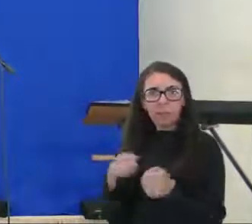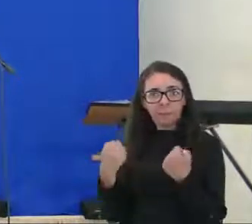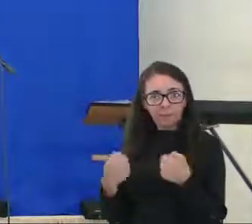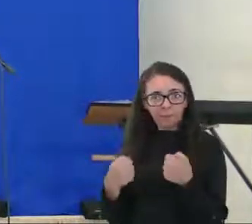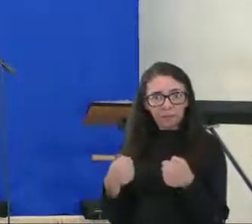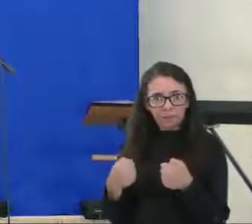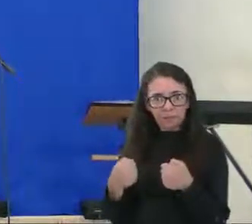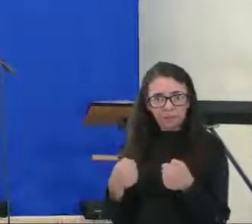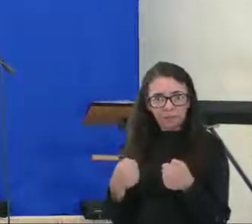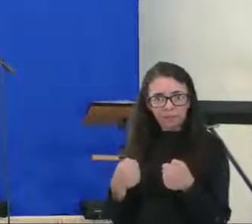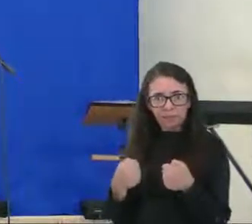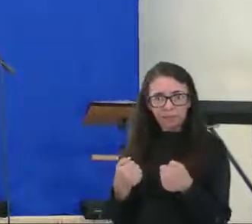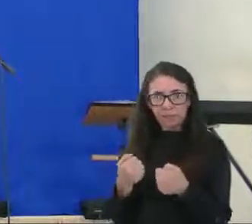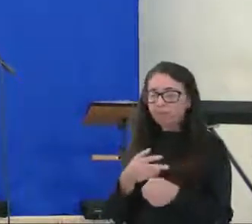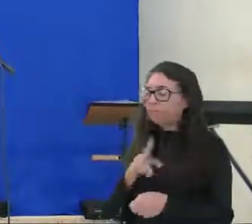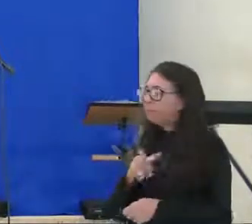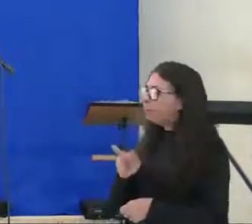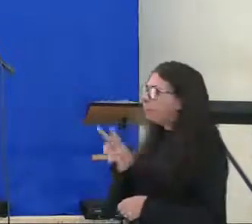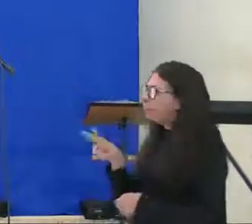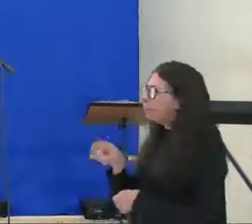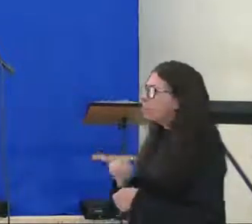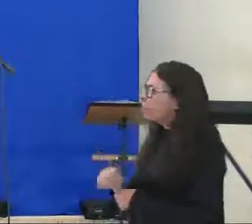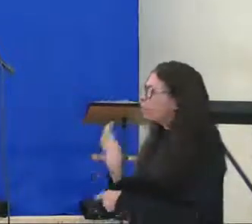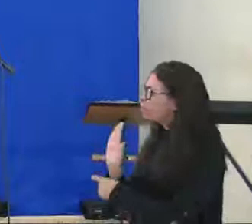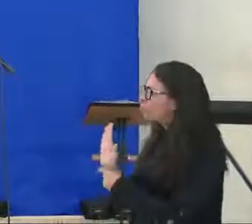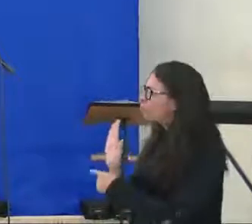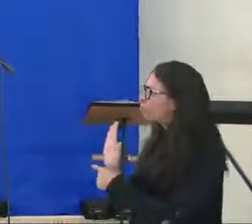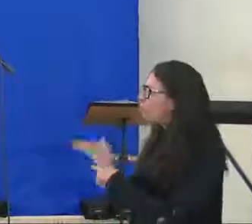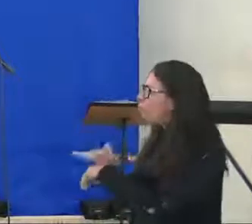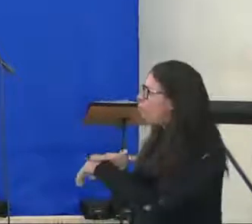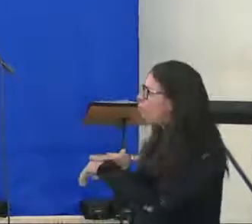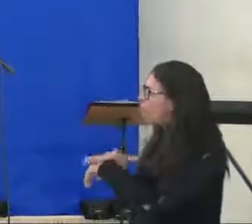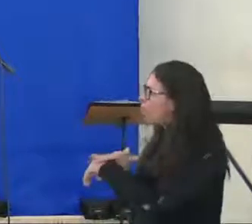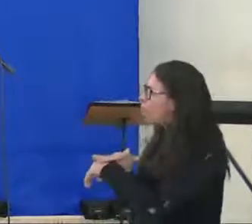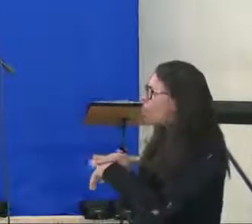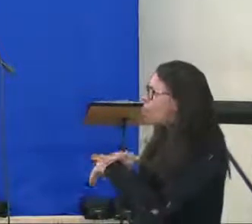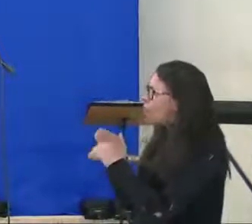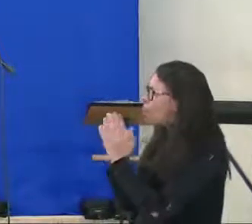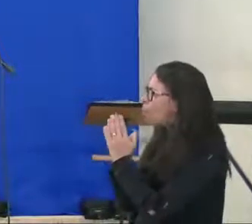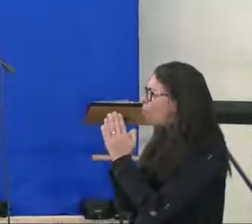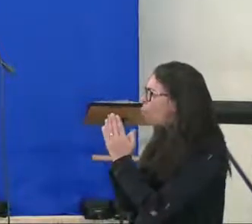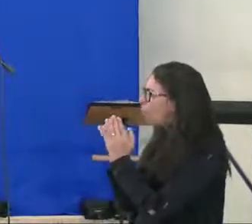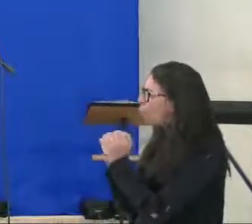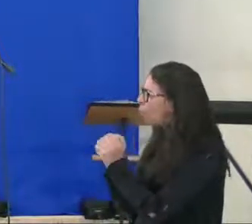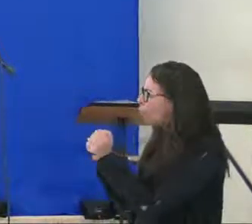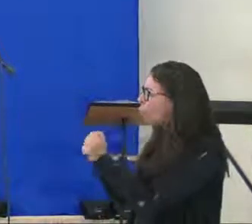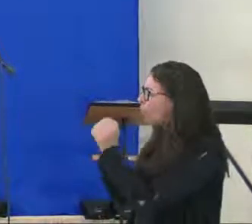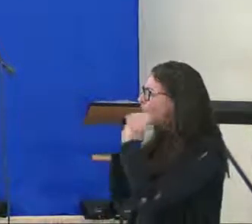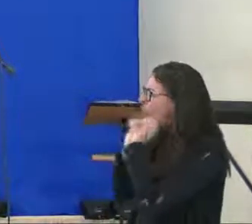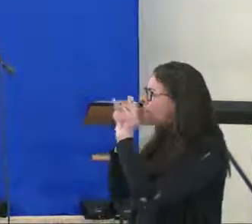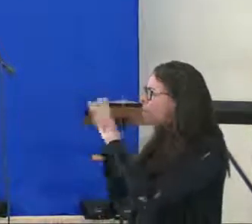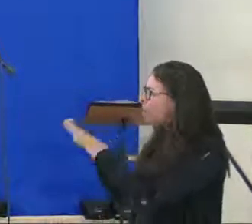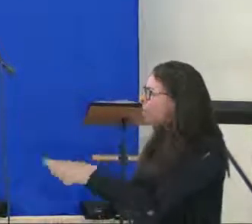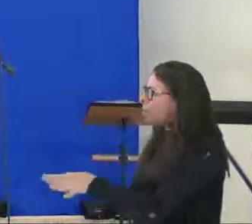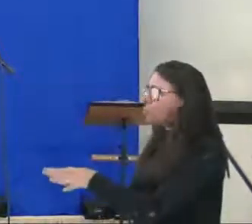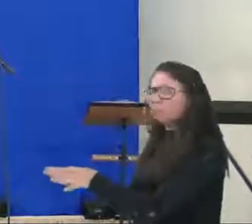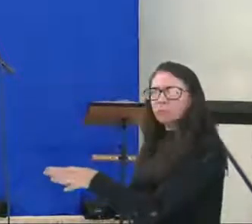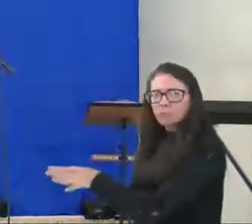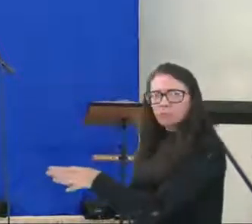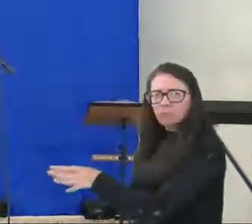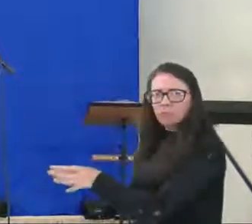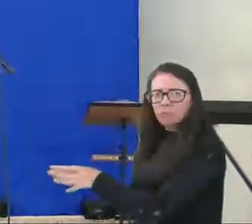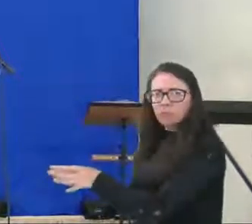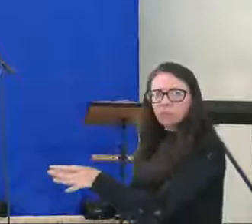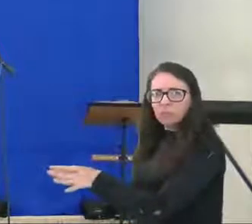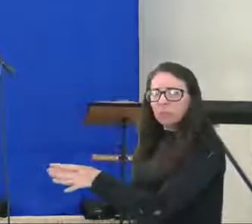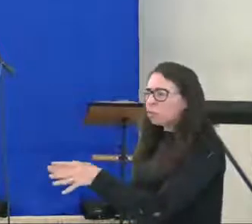Então, os membros do corpo devem dedicar-se uns aos outros indistintamente. E, finalmente, amados, não vou tomar, vou perder